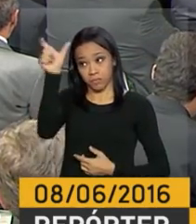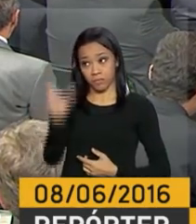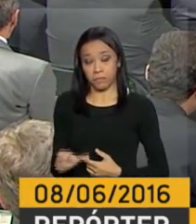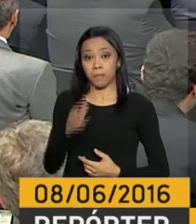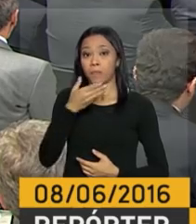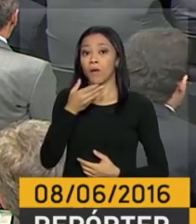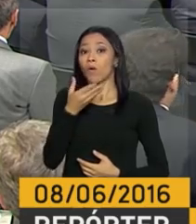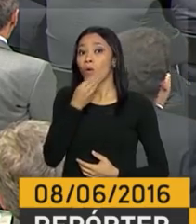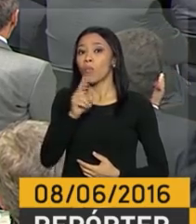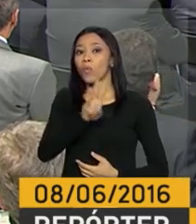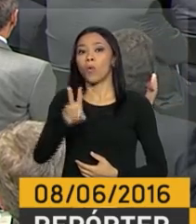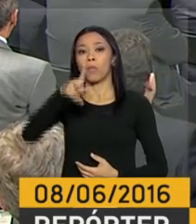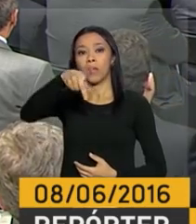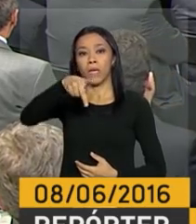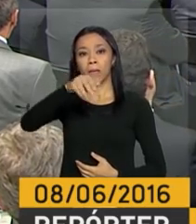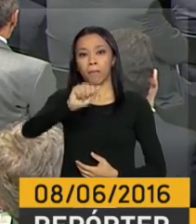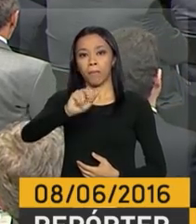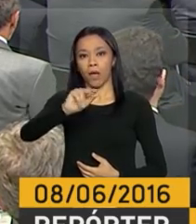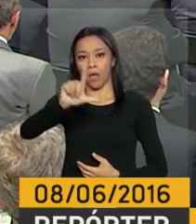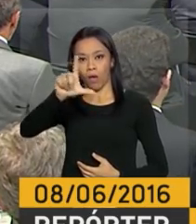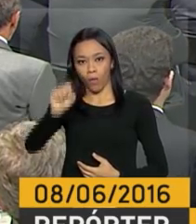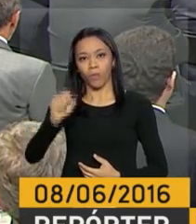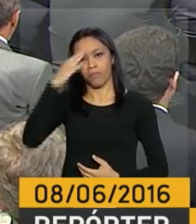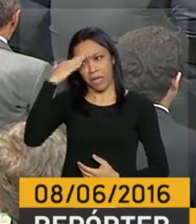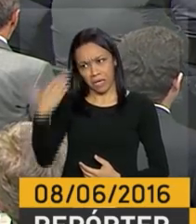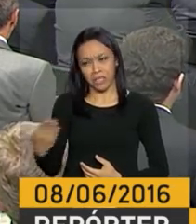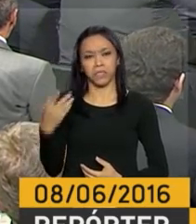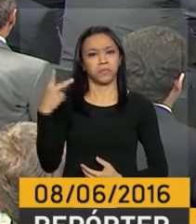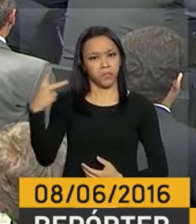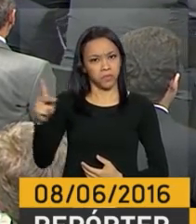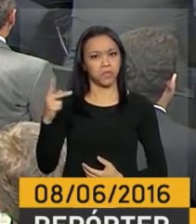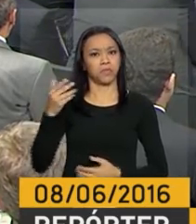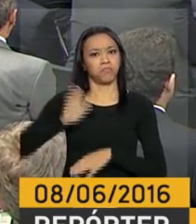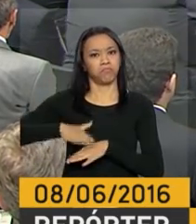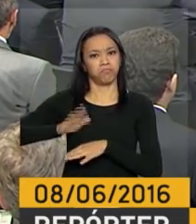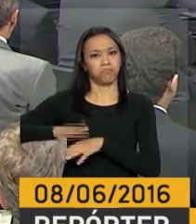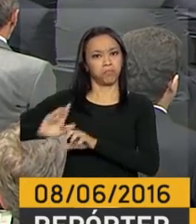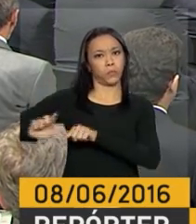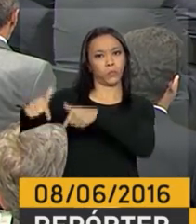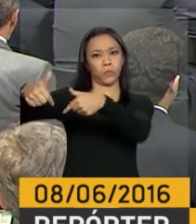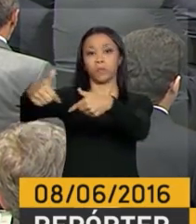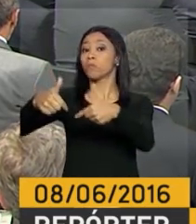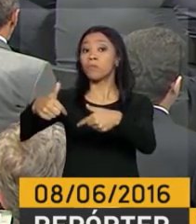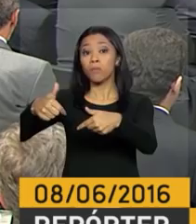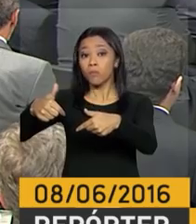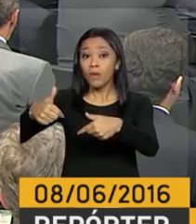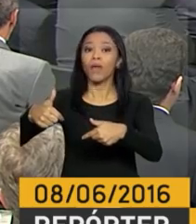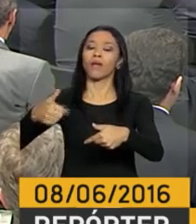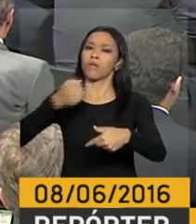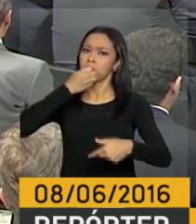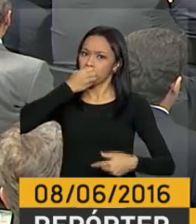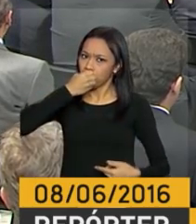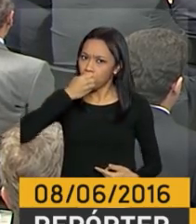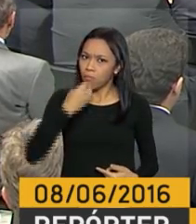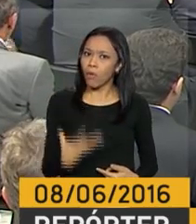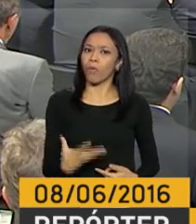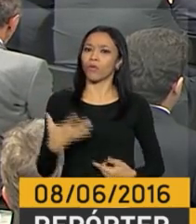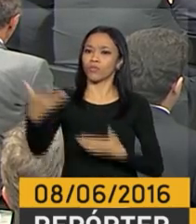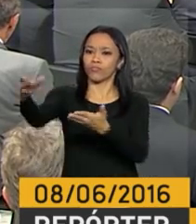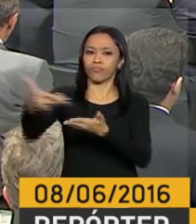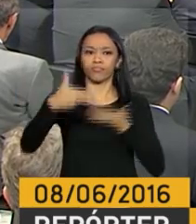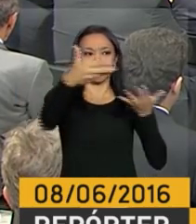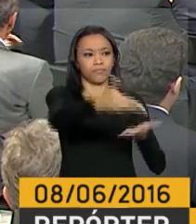muitíssimo a iniciativa que você teve de trazer boa parte dos setores